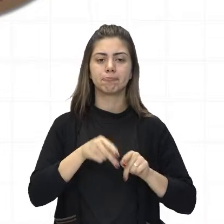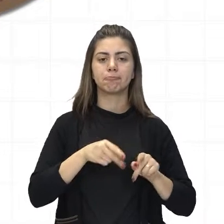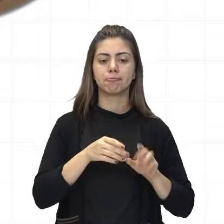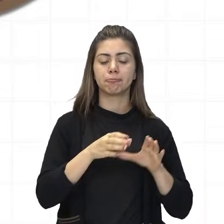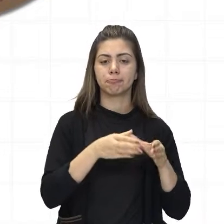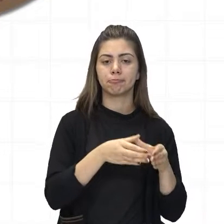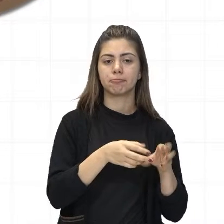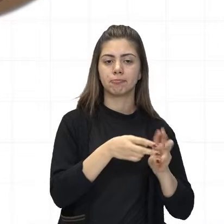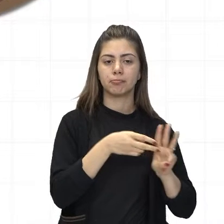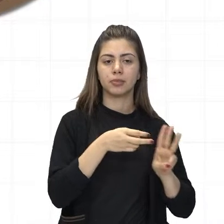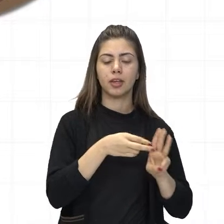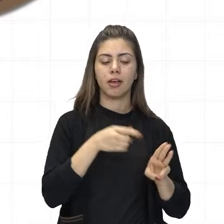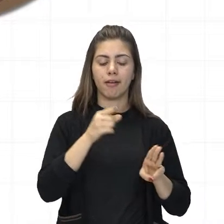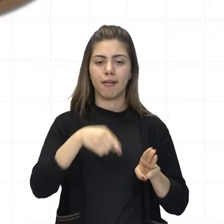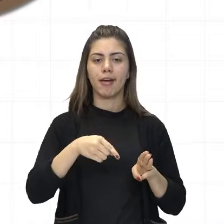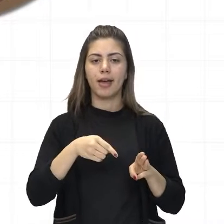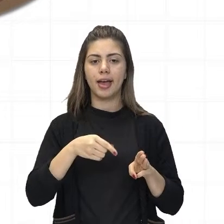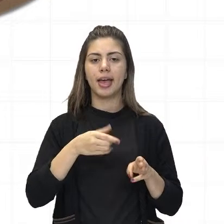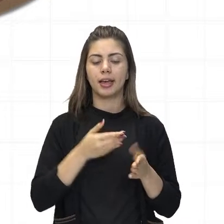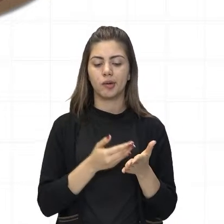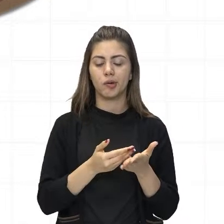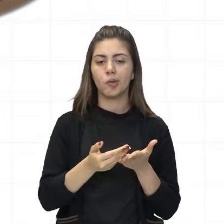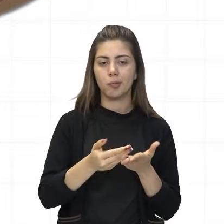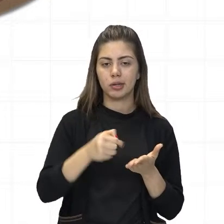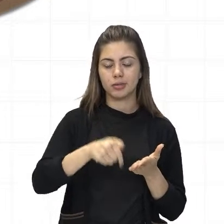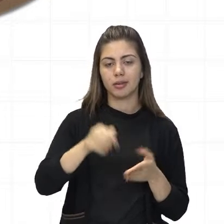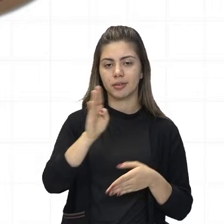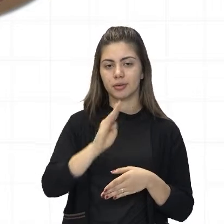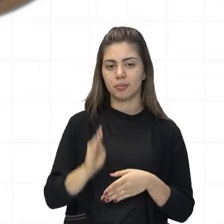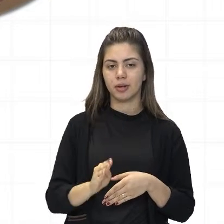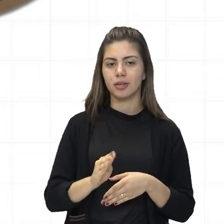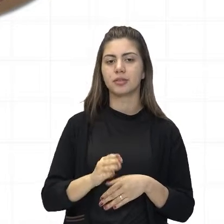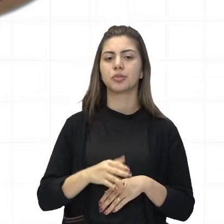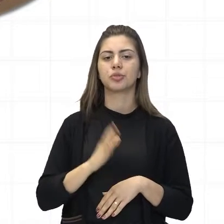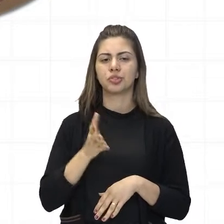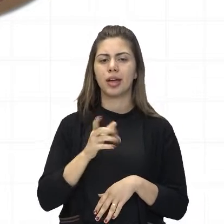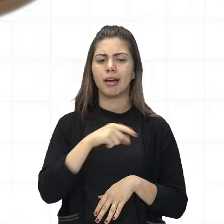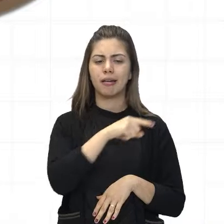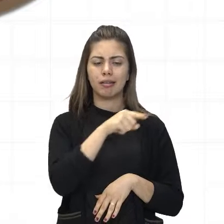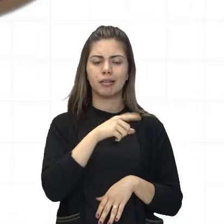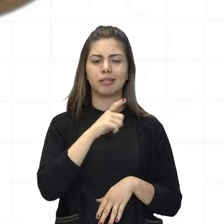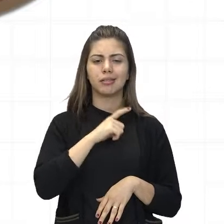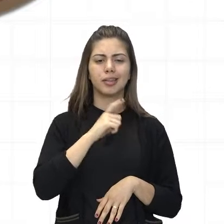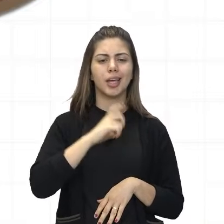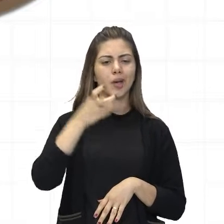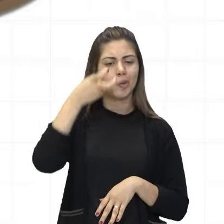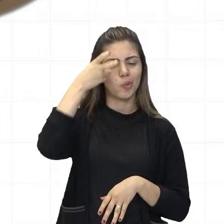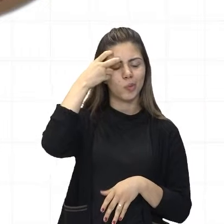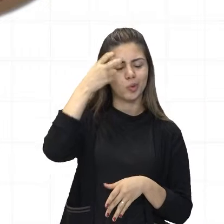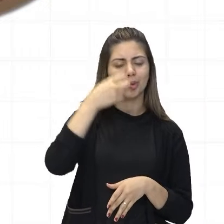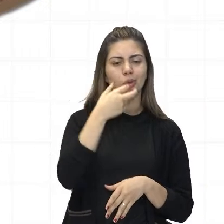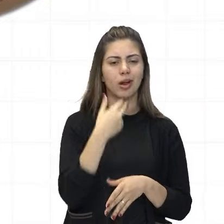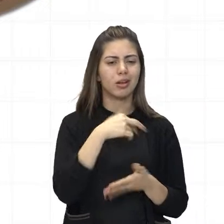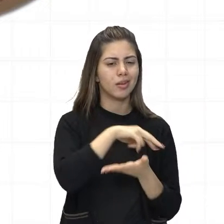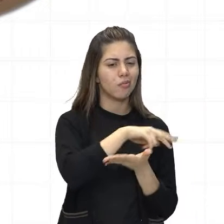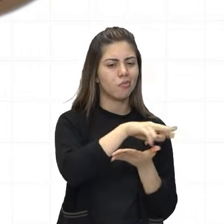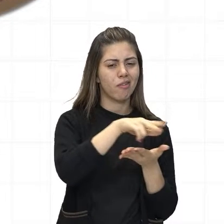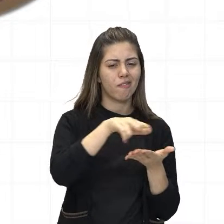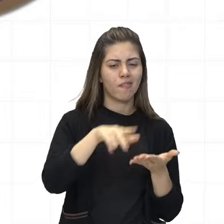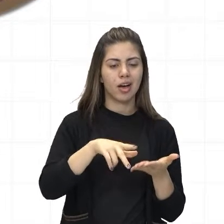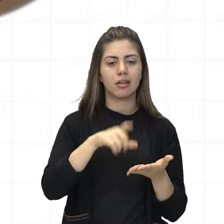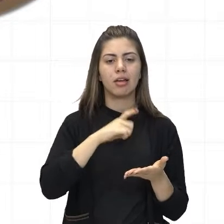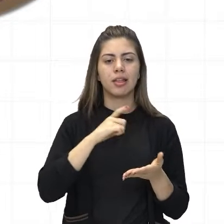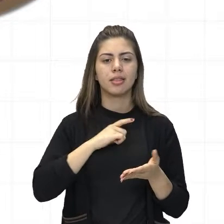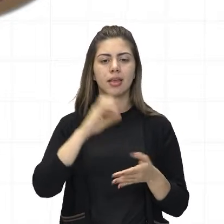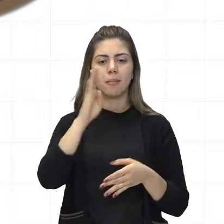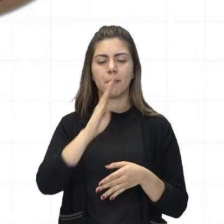habitantes originais do Brasil, com uma rica diversidade cultural e linguística. São distribuídos